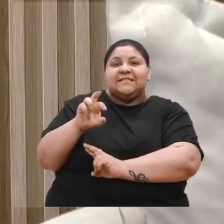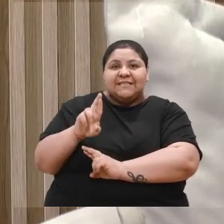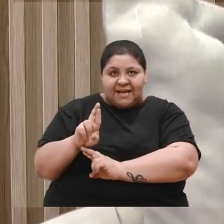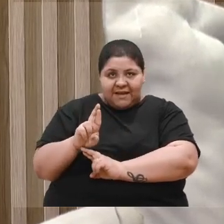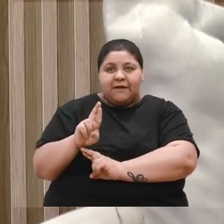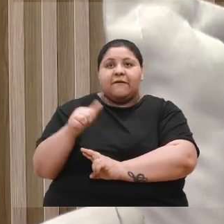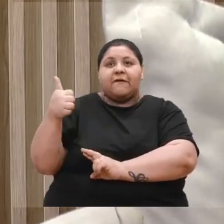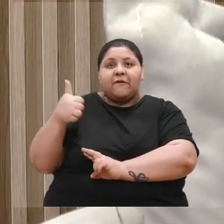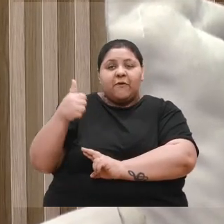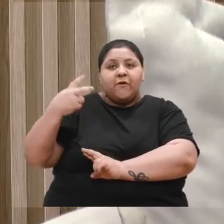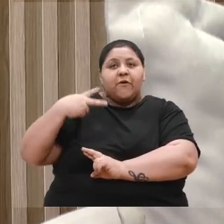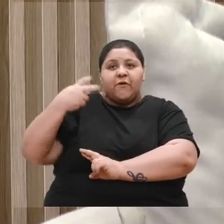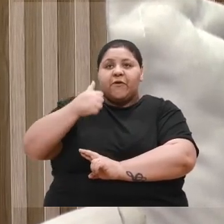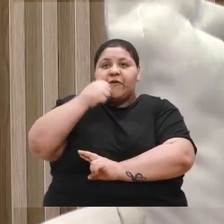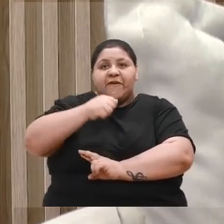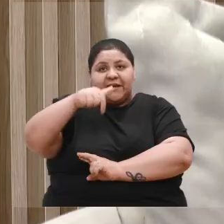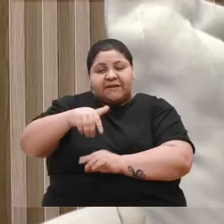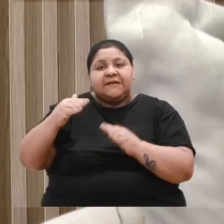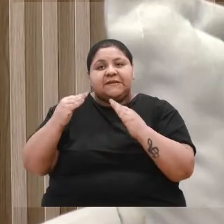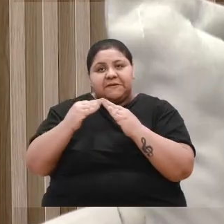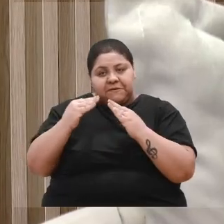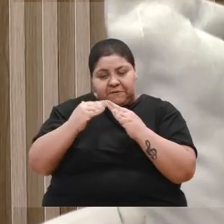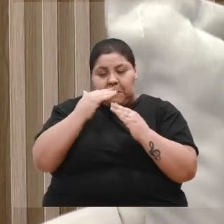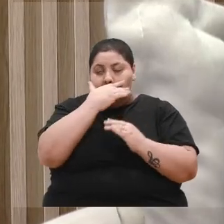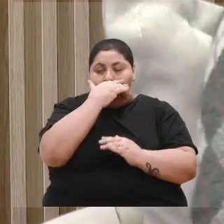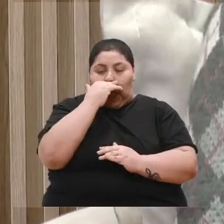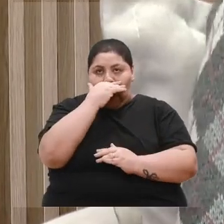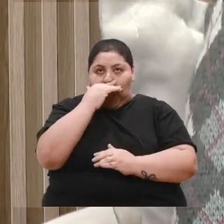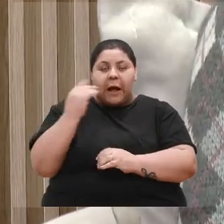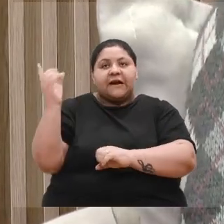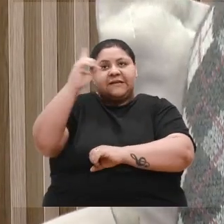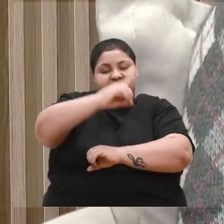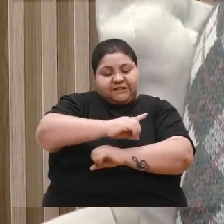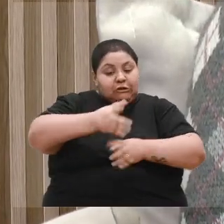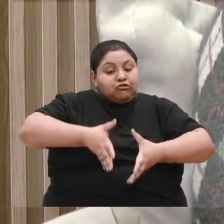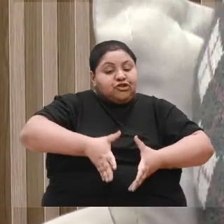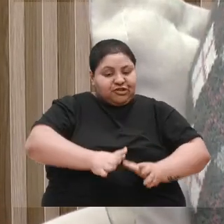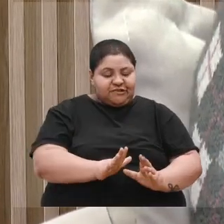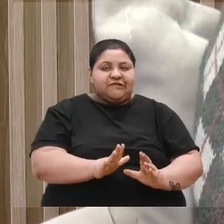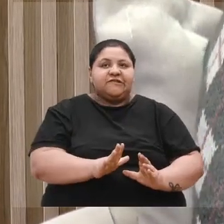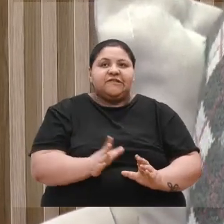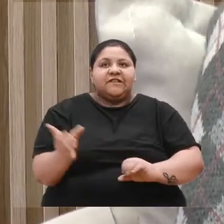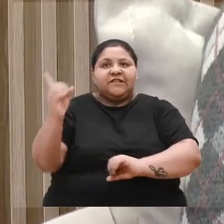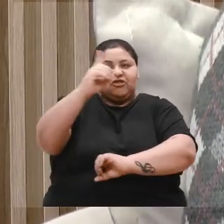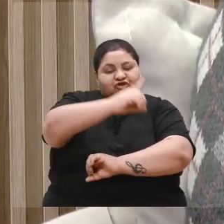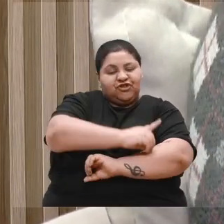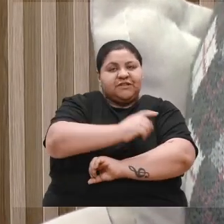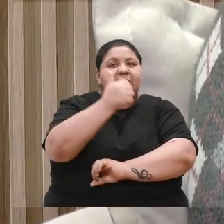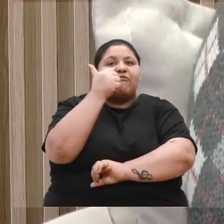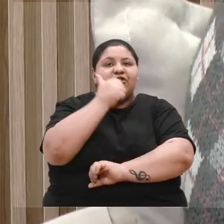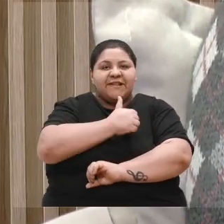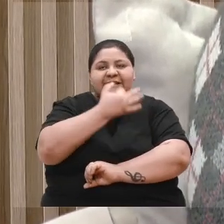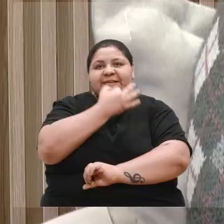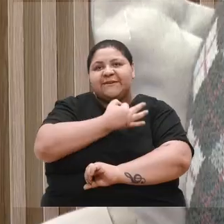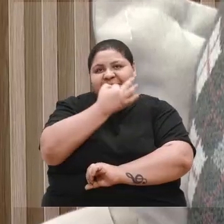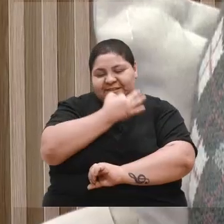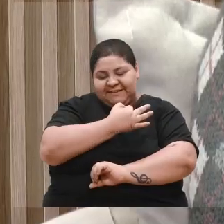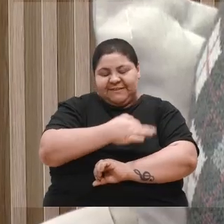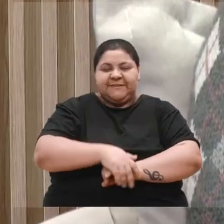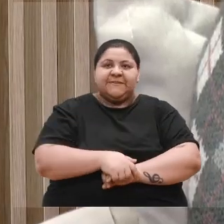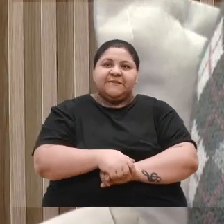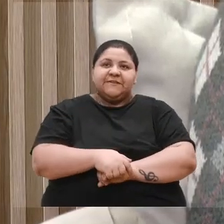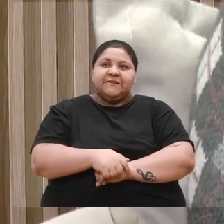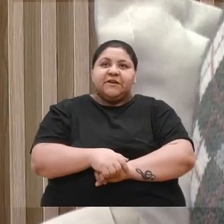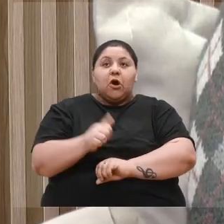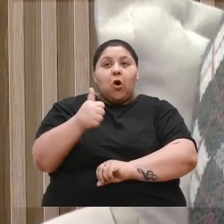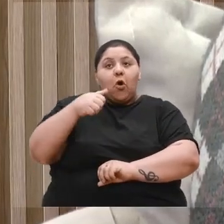Bevenuti, que foi a primeira vereadora mulher aqui da casa. Então, a data de nascimento dela é o Dia da Mulher Caxiense, né?